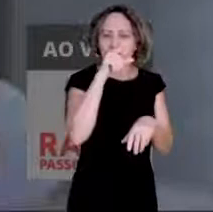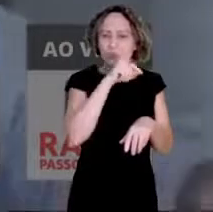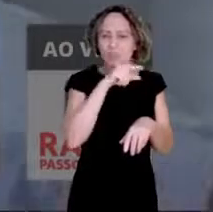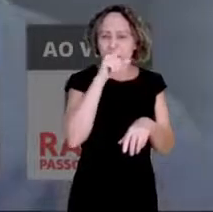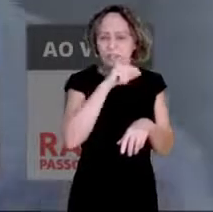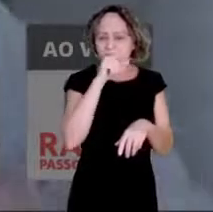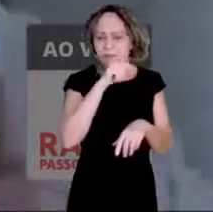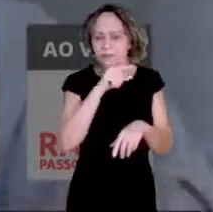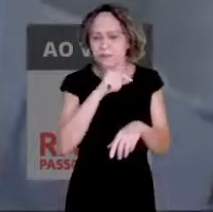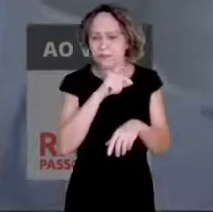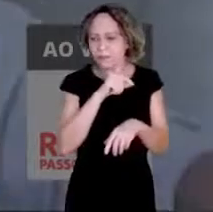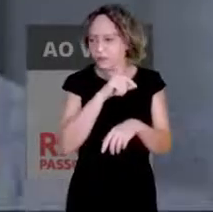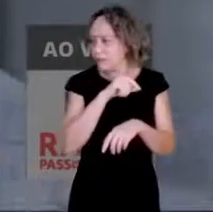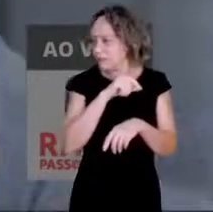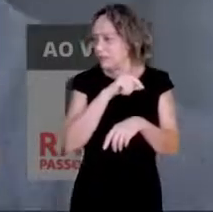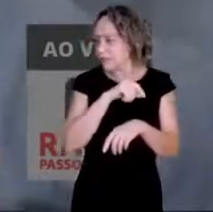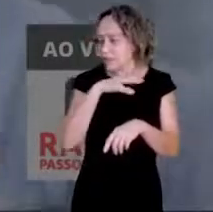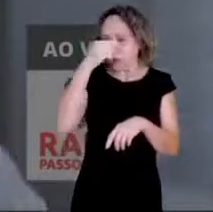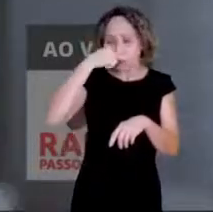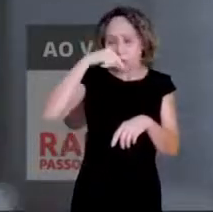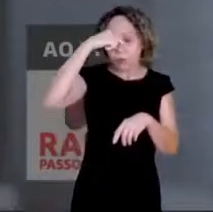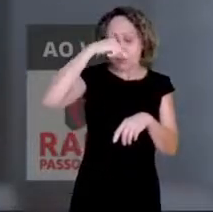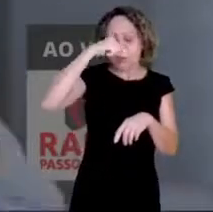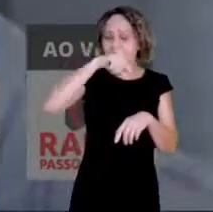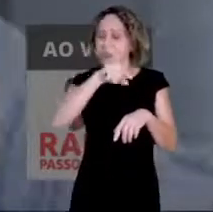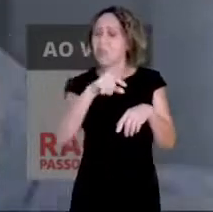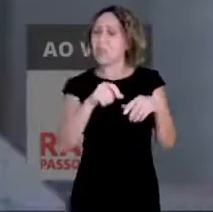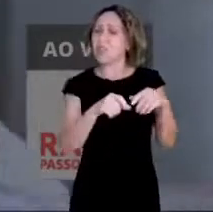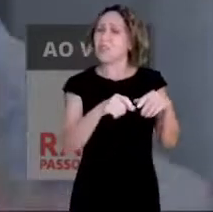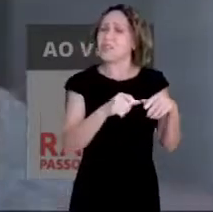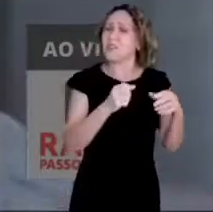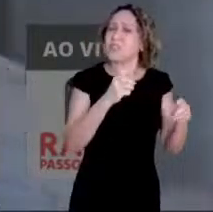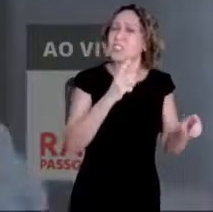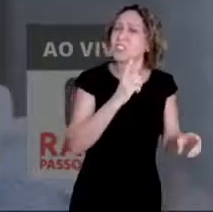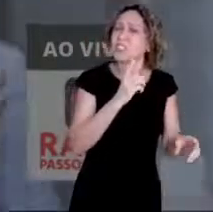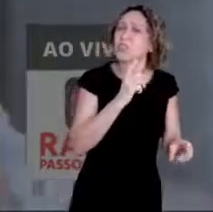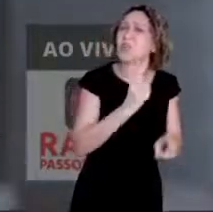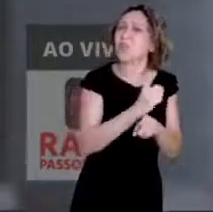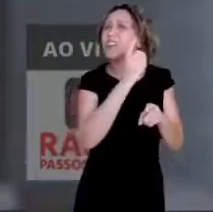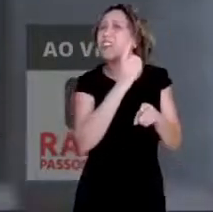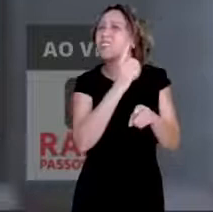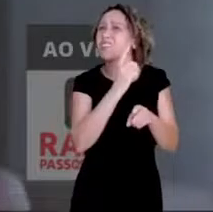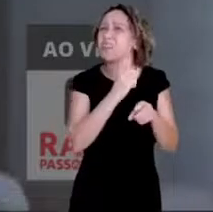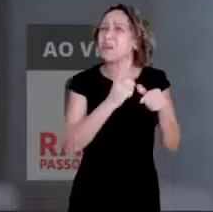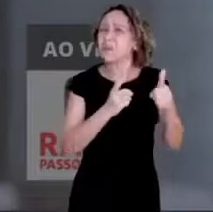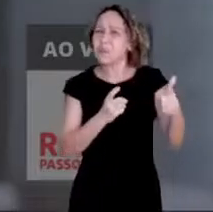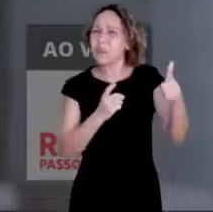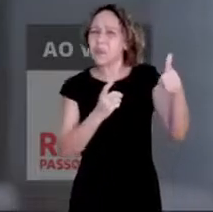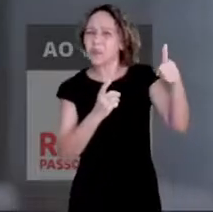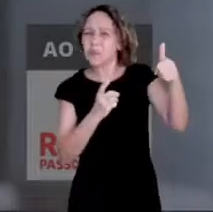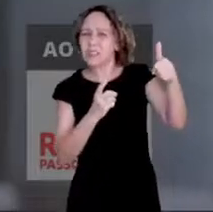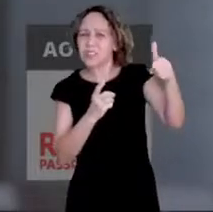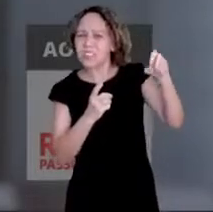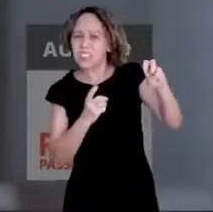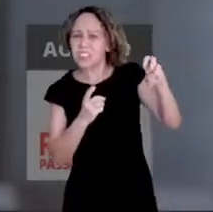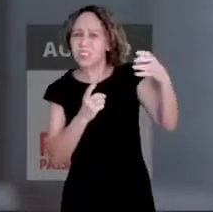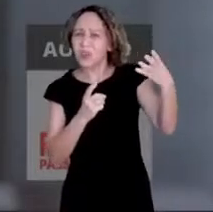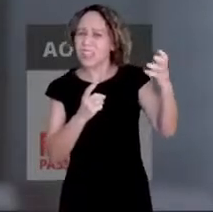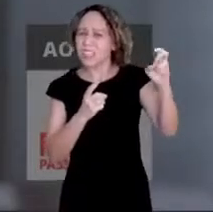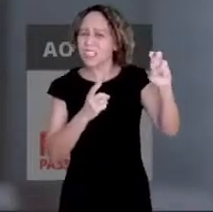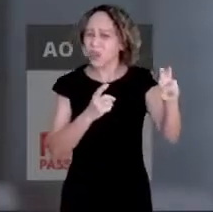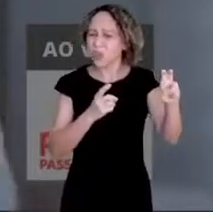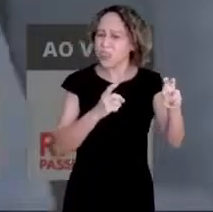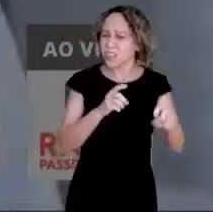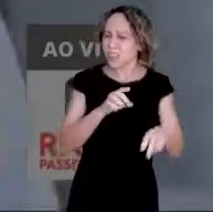Unidos, mas os pobres trabalhadores, índios e negros, iam para onde? Para chibata. E é por